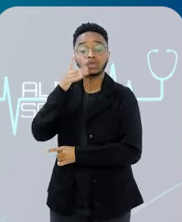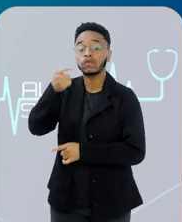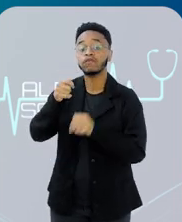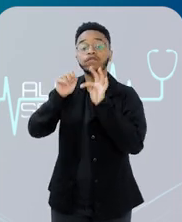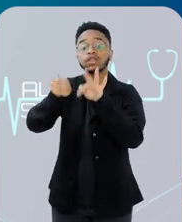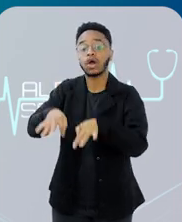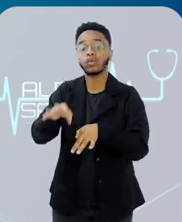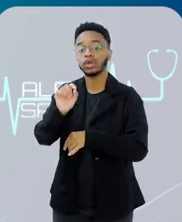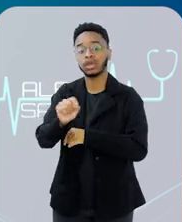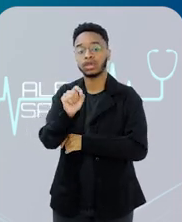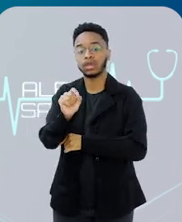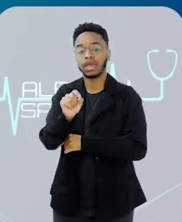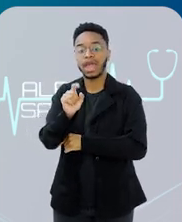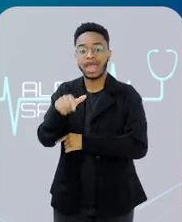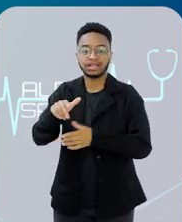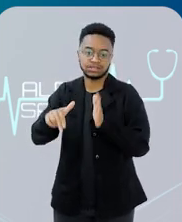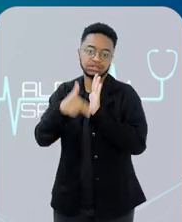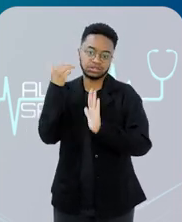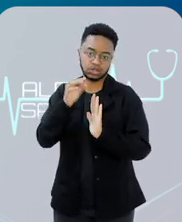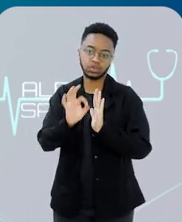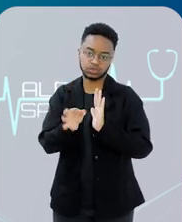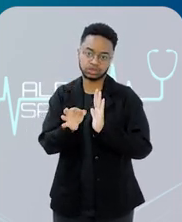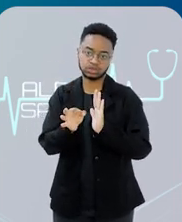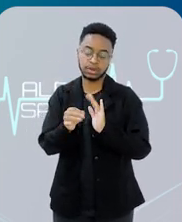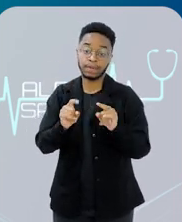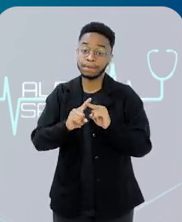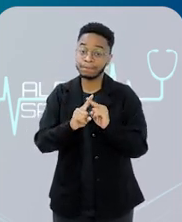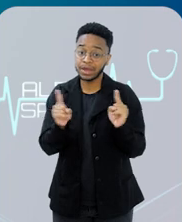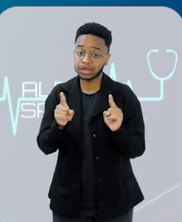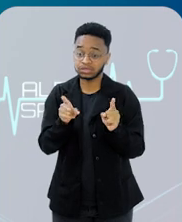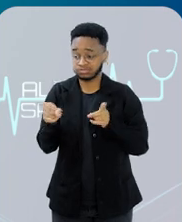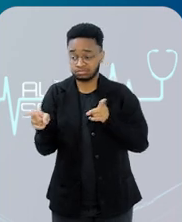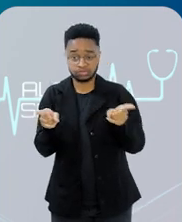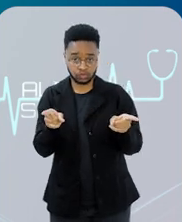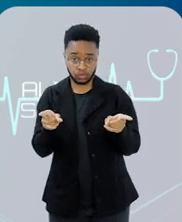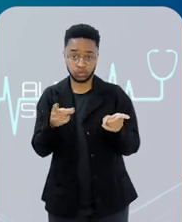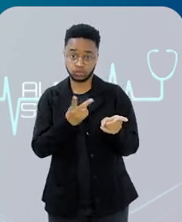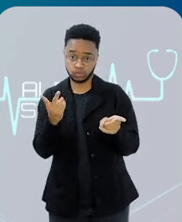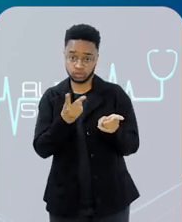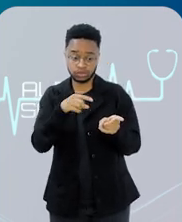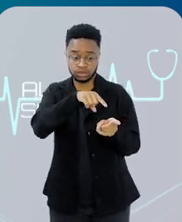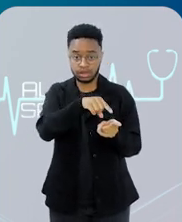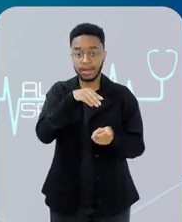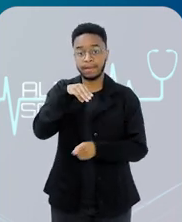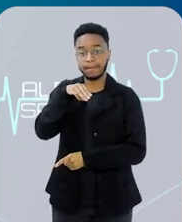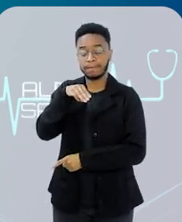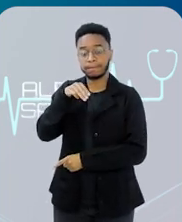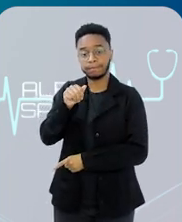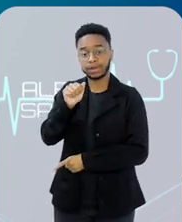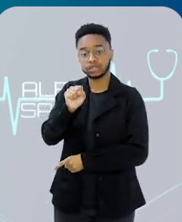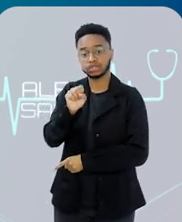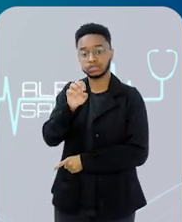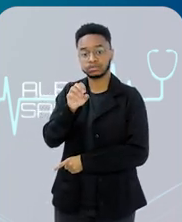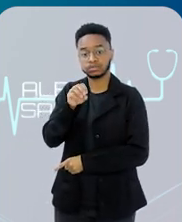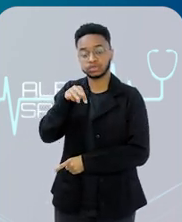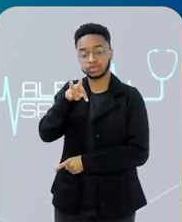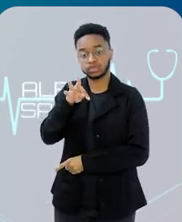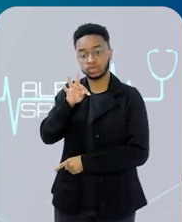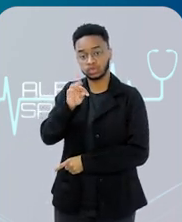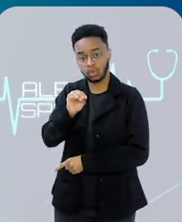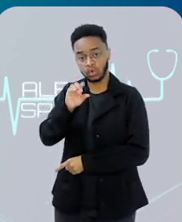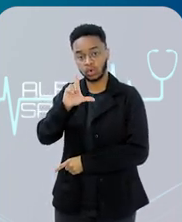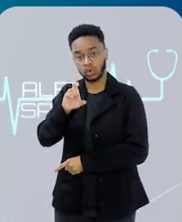é a solução cirúrgica, não tenha dúvida. E aí ambos, mastologista ou cirurgião plástico,